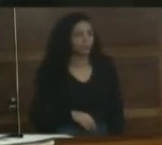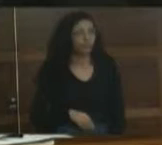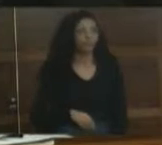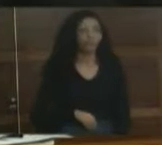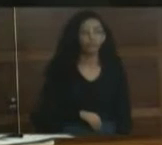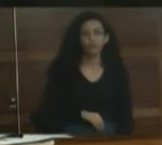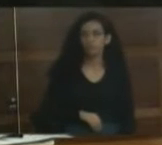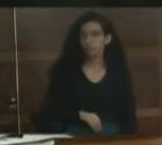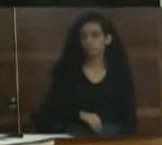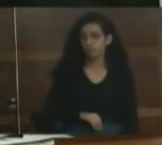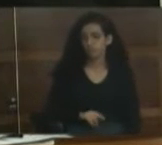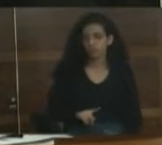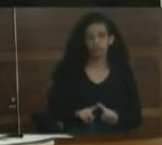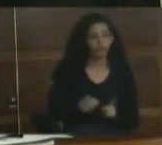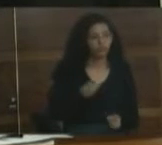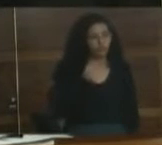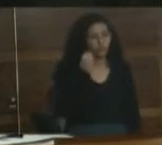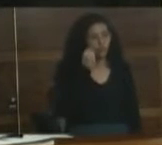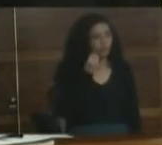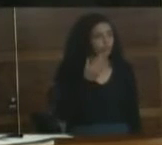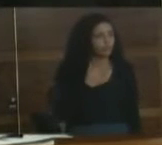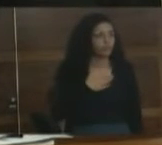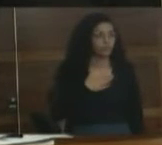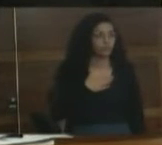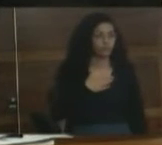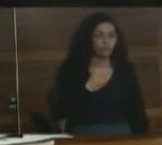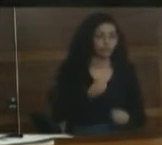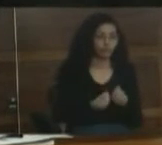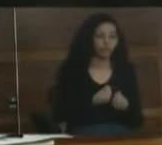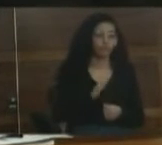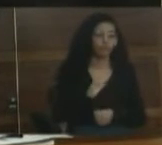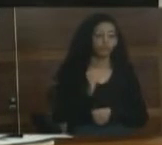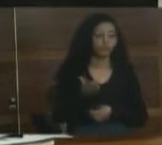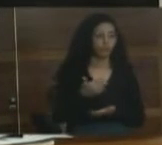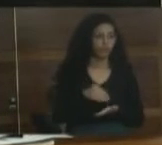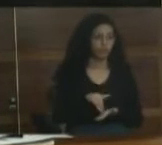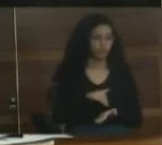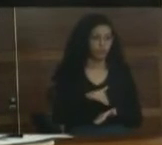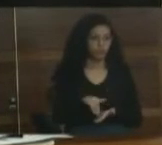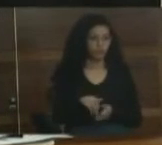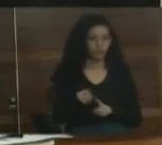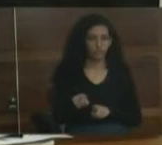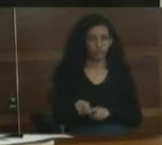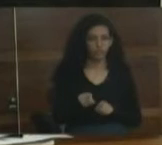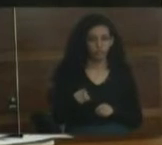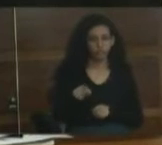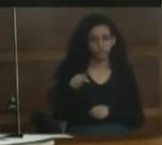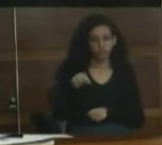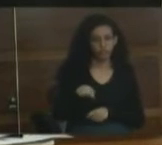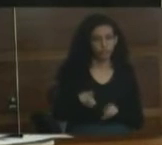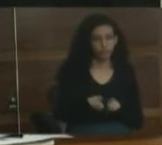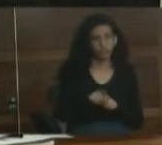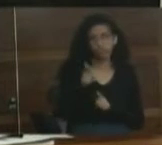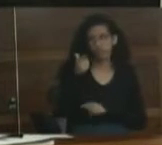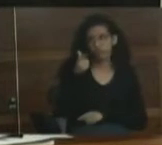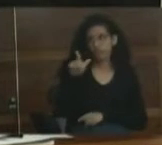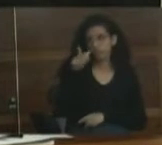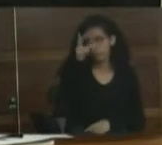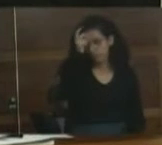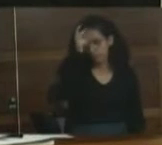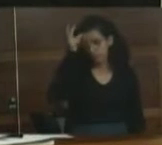eu por experiência própria como já fui secretário de fazenda aqui e de outro município que eu sou victor